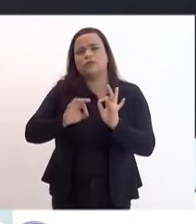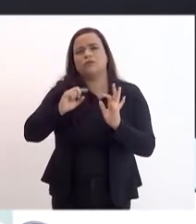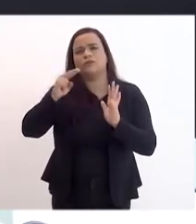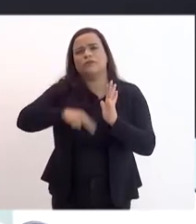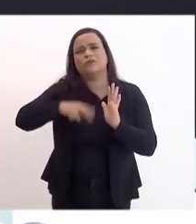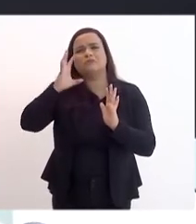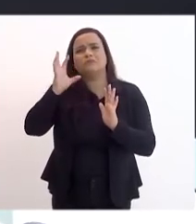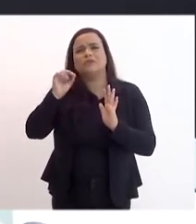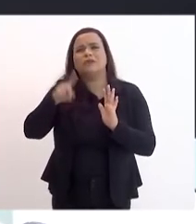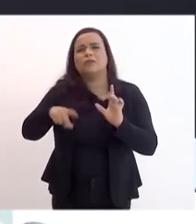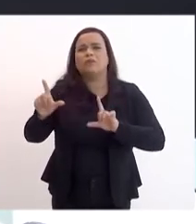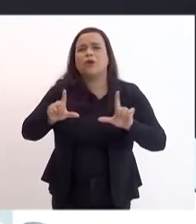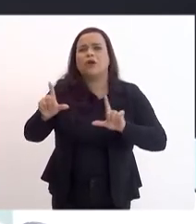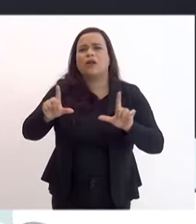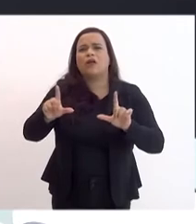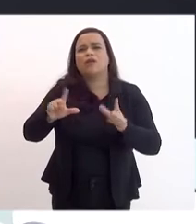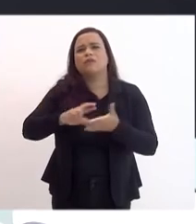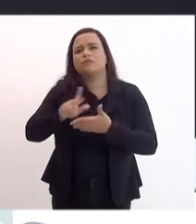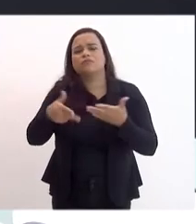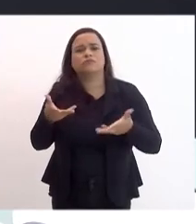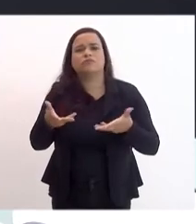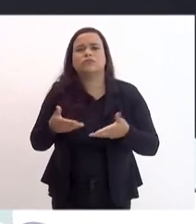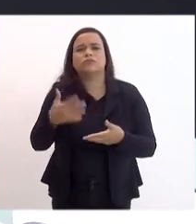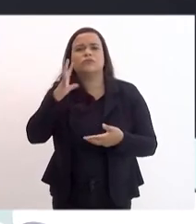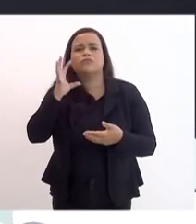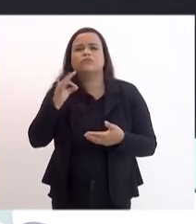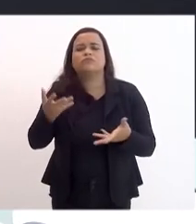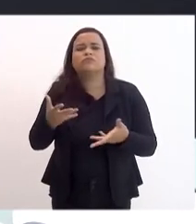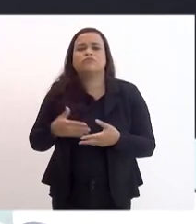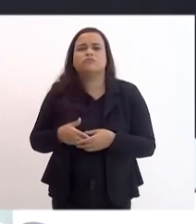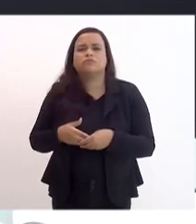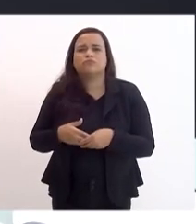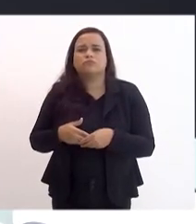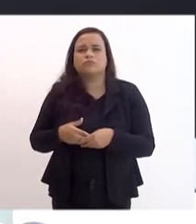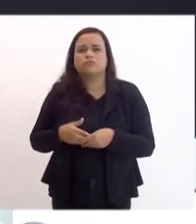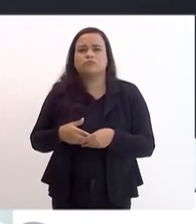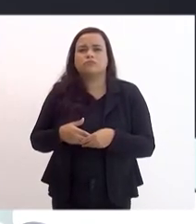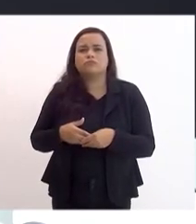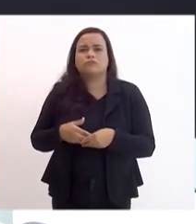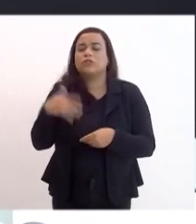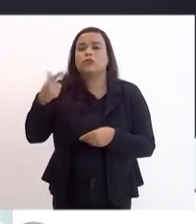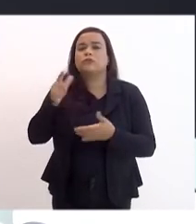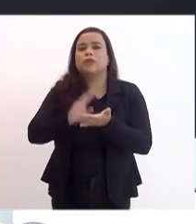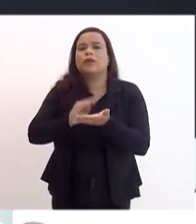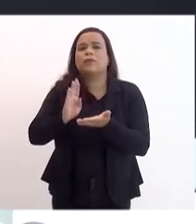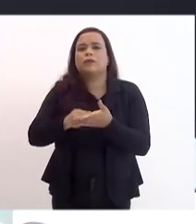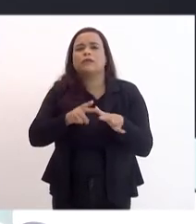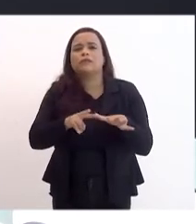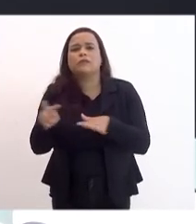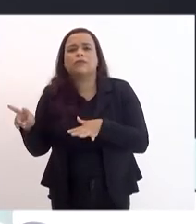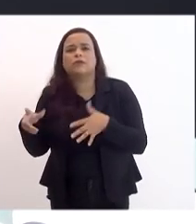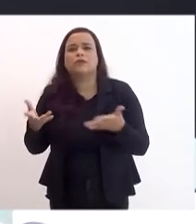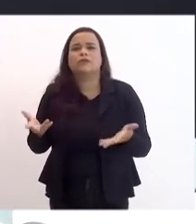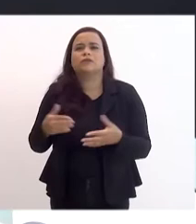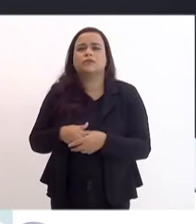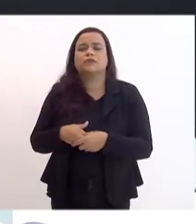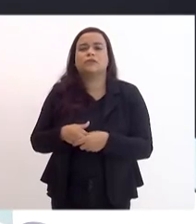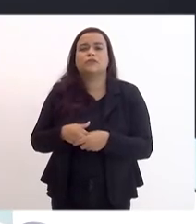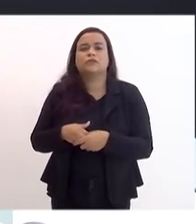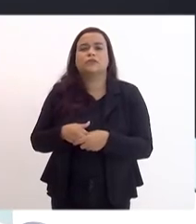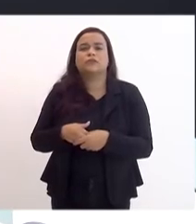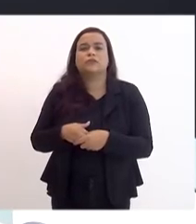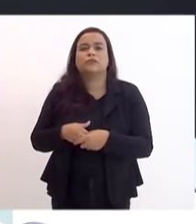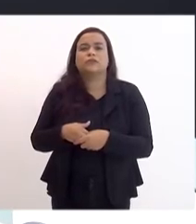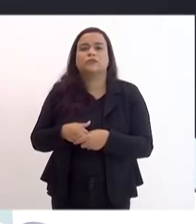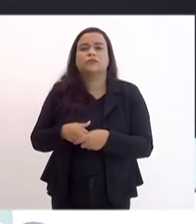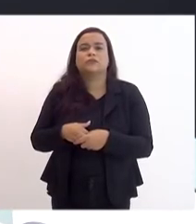era calendário. Então, está superado. É que a gente não está com a pauta dessa semana aqui. A